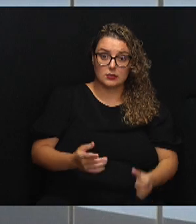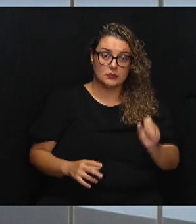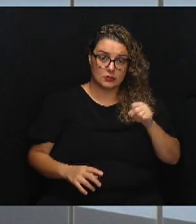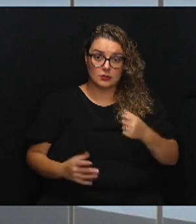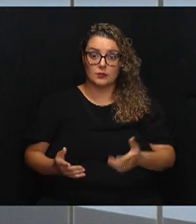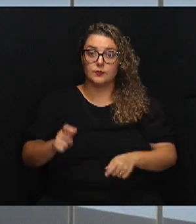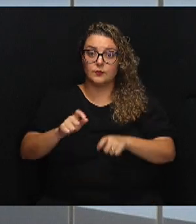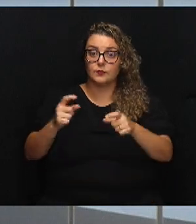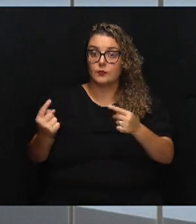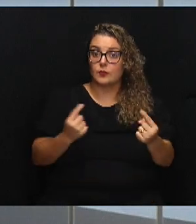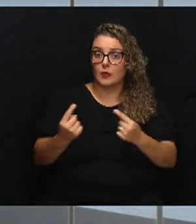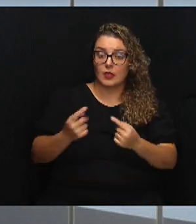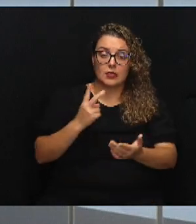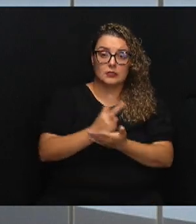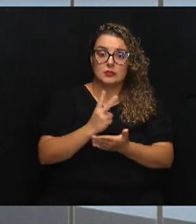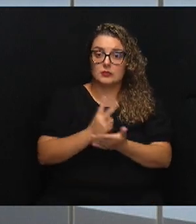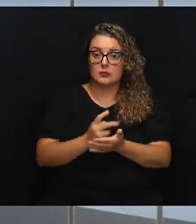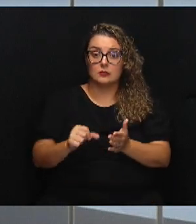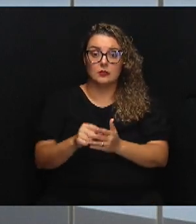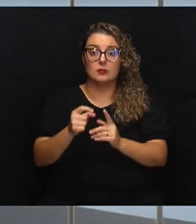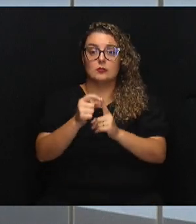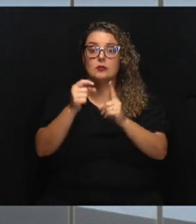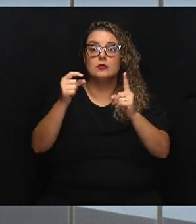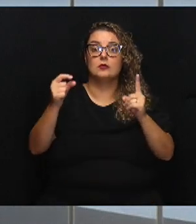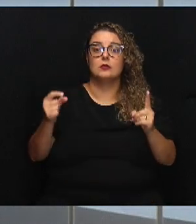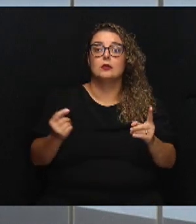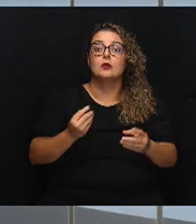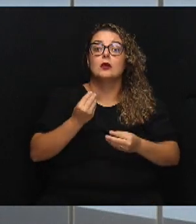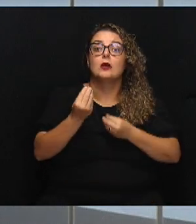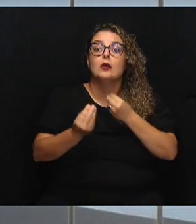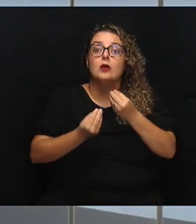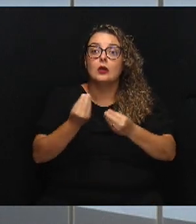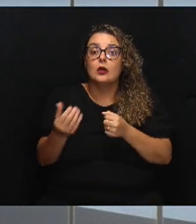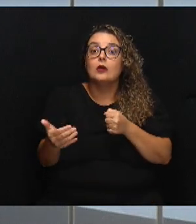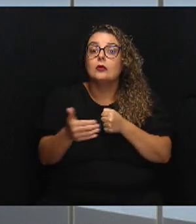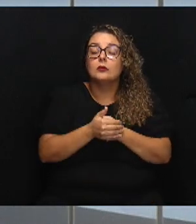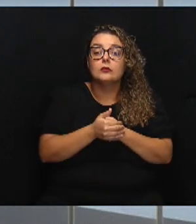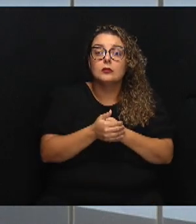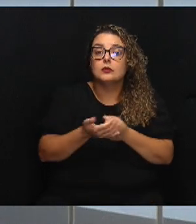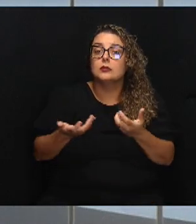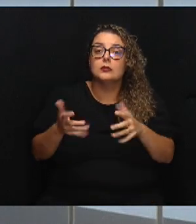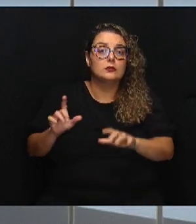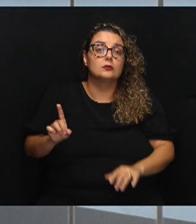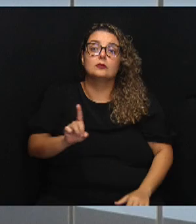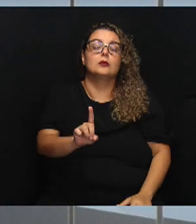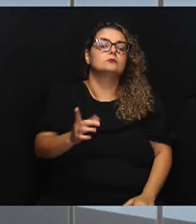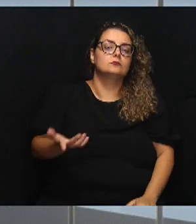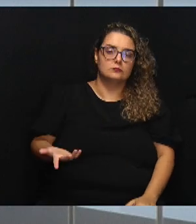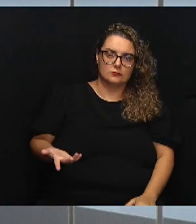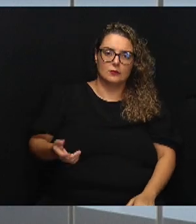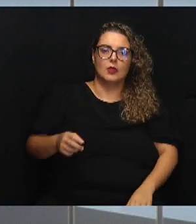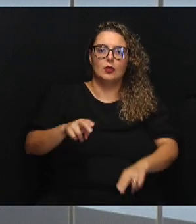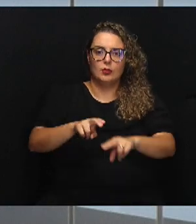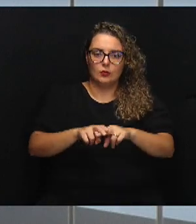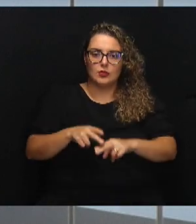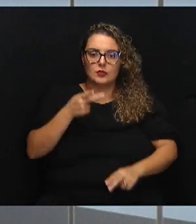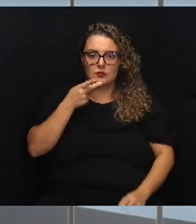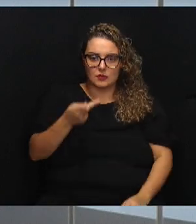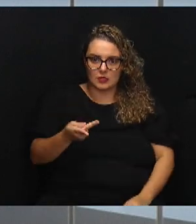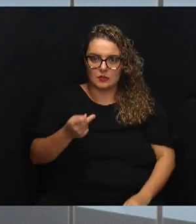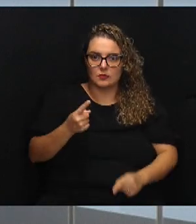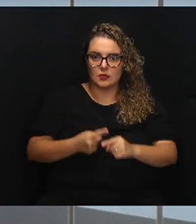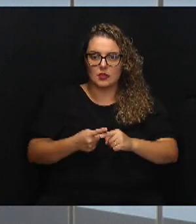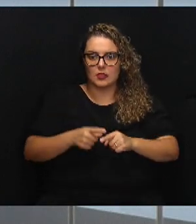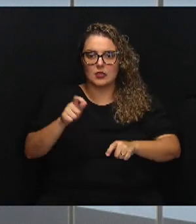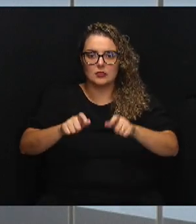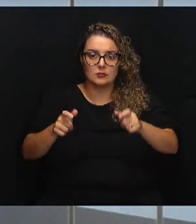elas procuram sempre a primeira frase, como eu fico anônima, eu não quero aparecer. Por isso que eu frisei bem, porque as pessoas às